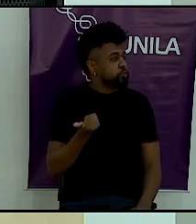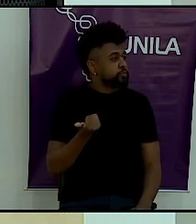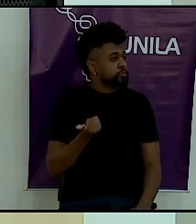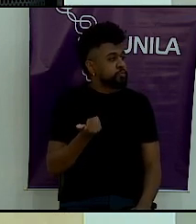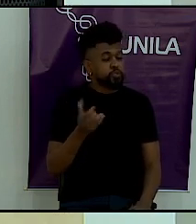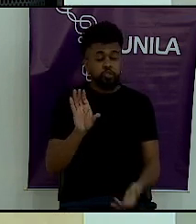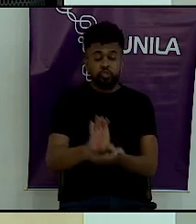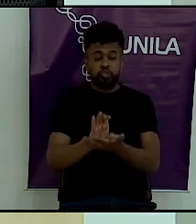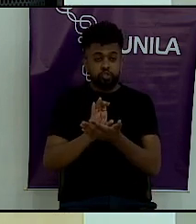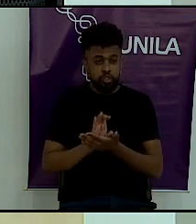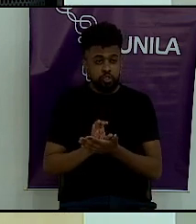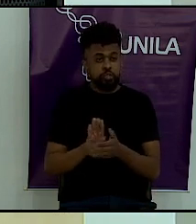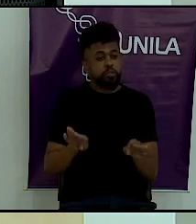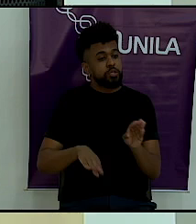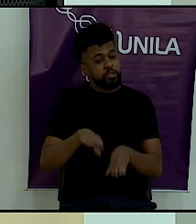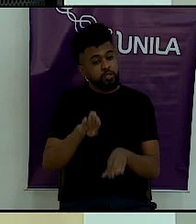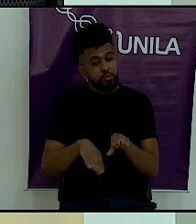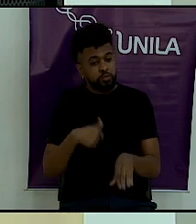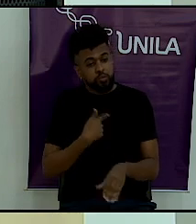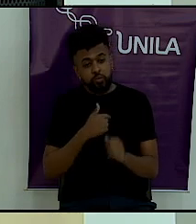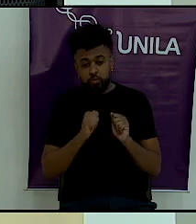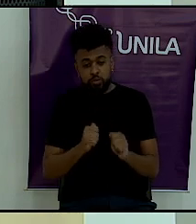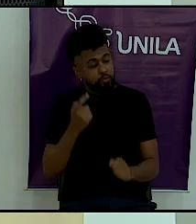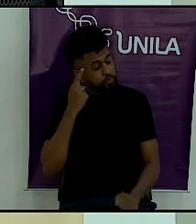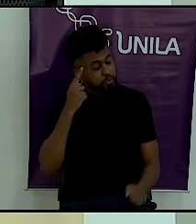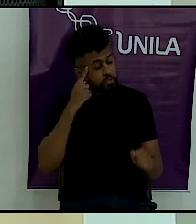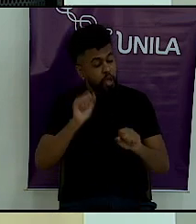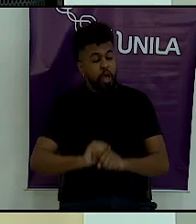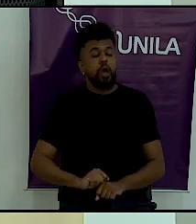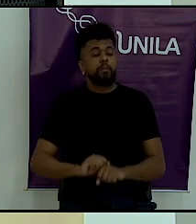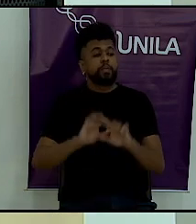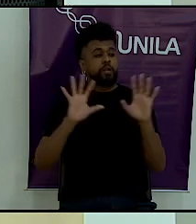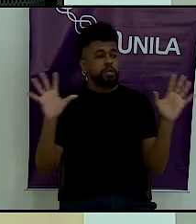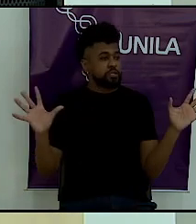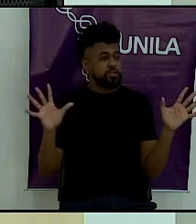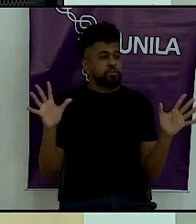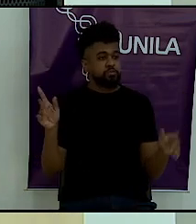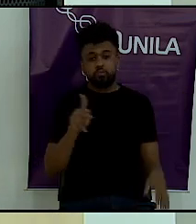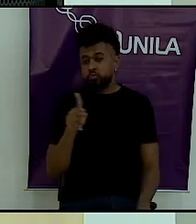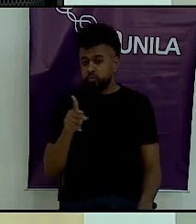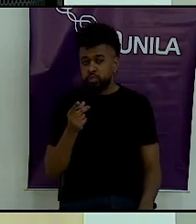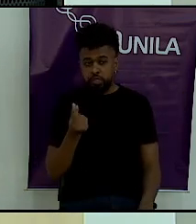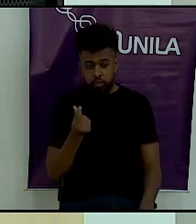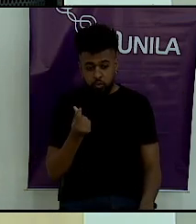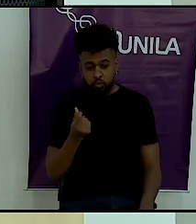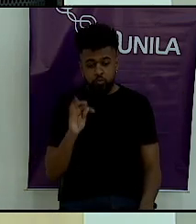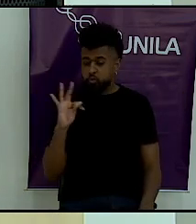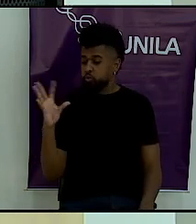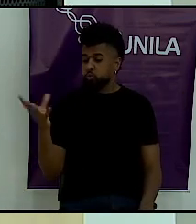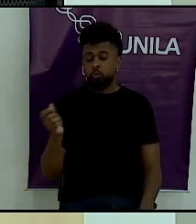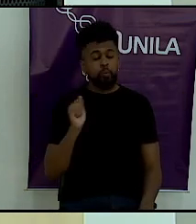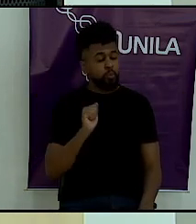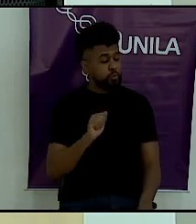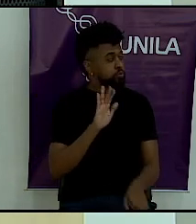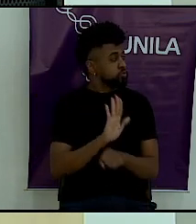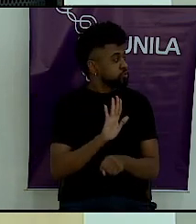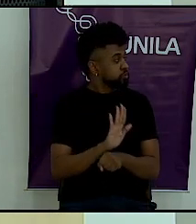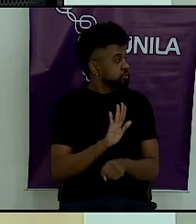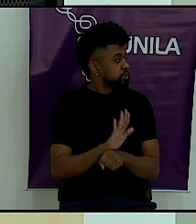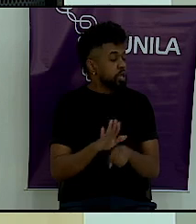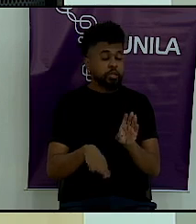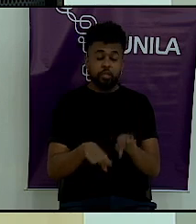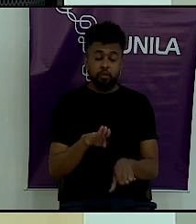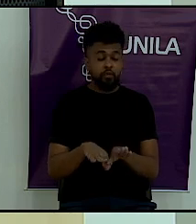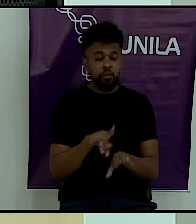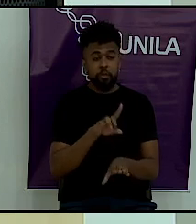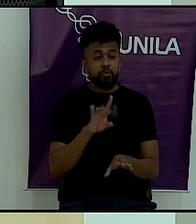esse fomento, e talvez a gente possa pensar numa ampliação, né, professor, desses recursos para que todos possam ser contemplados. Talvez